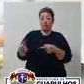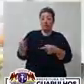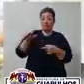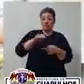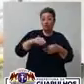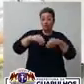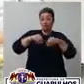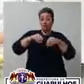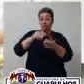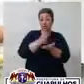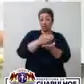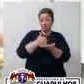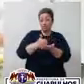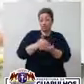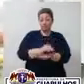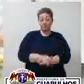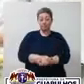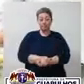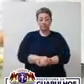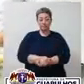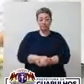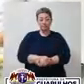E em seguida, ela vai acrescentar a farinha de trigo.